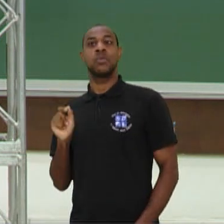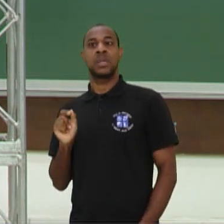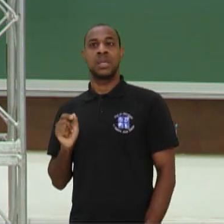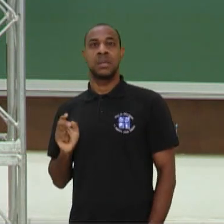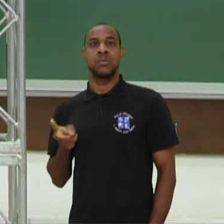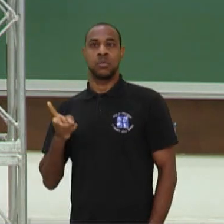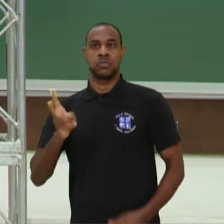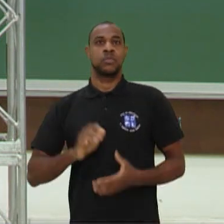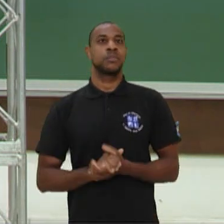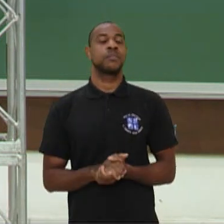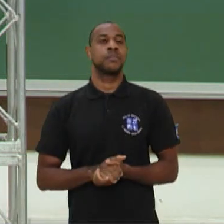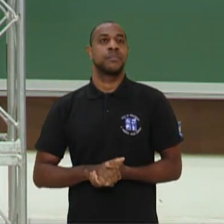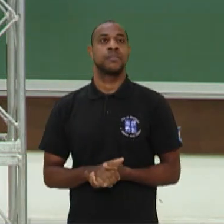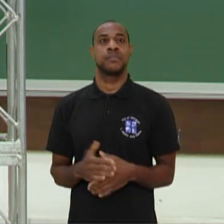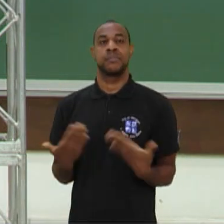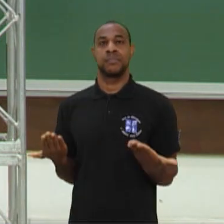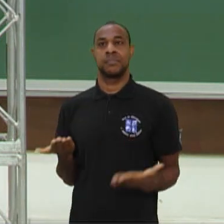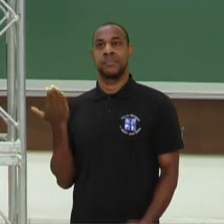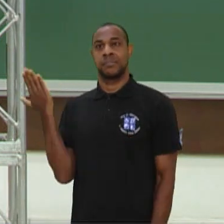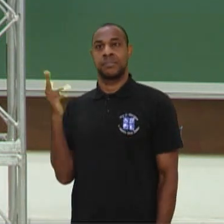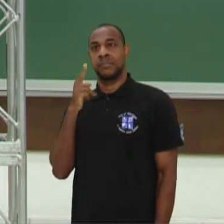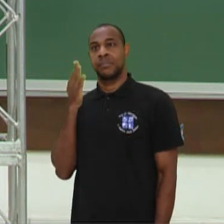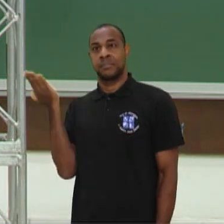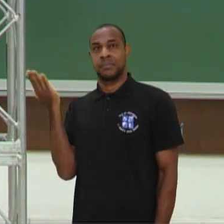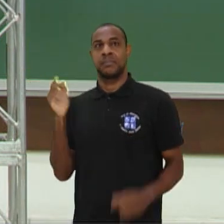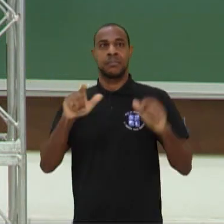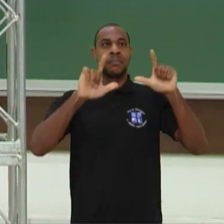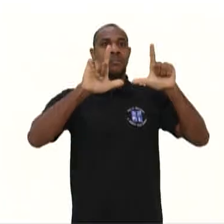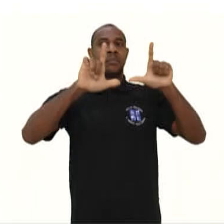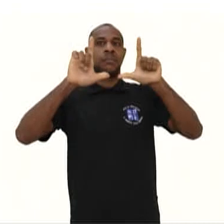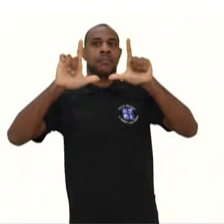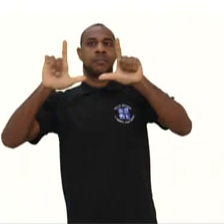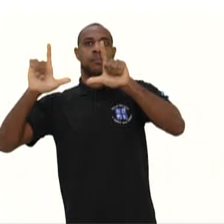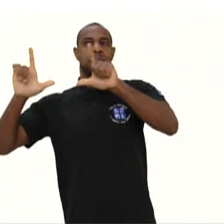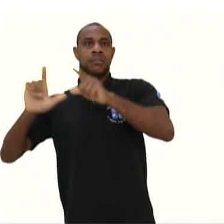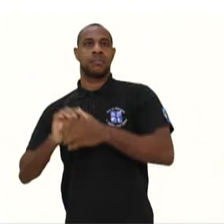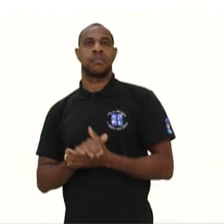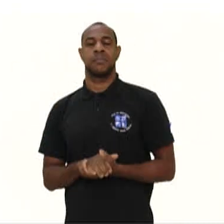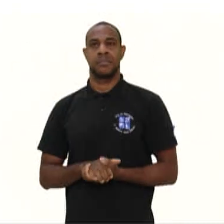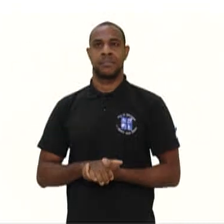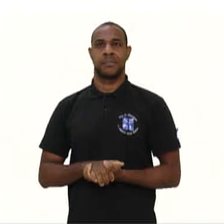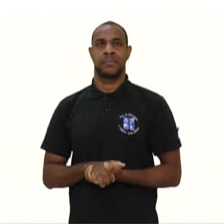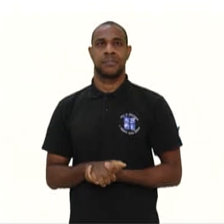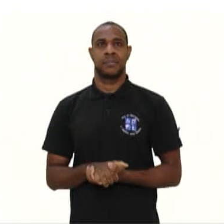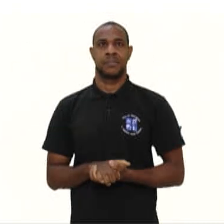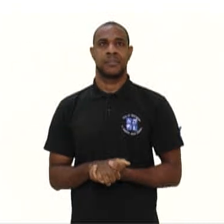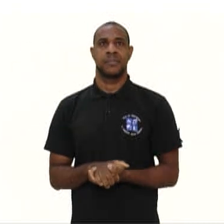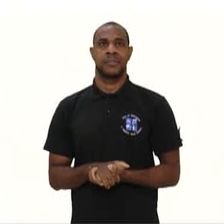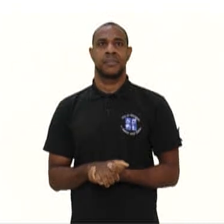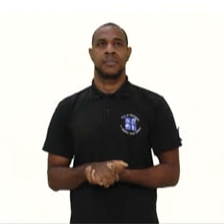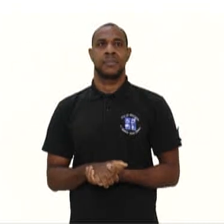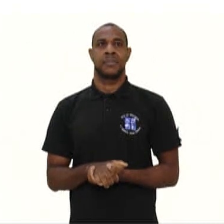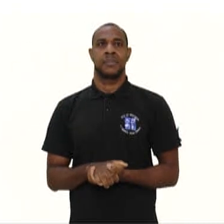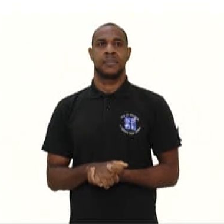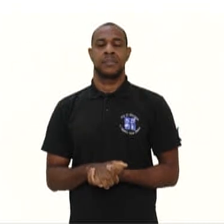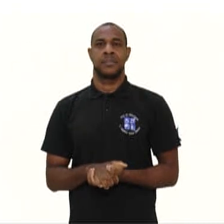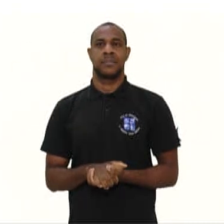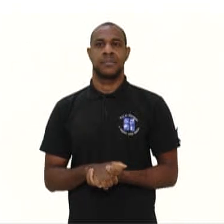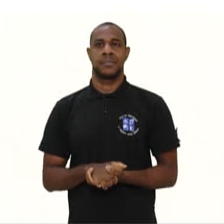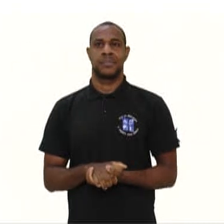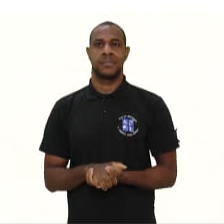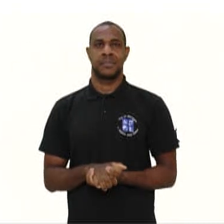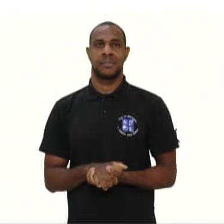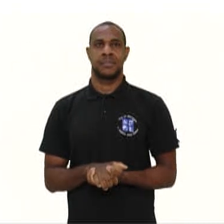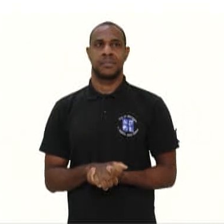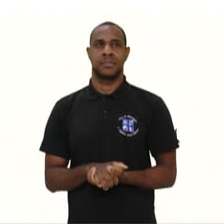Mom, my daily heroine. Observe o quadrinho. So, you are Samantha. This is a pretty name. I have a little girl